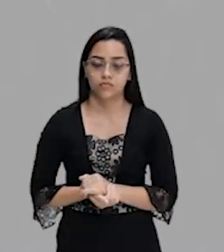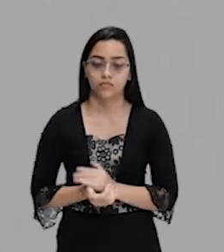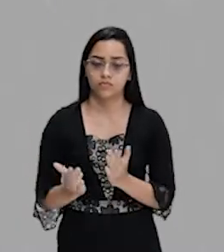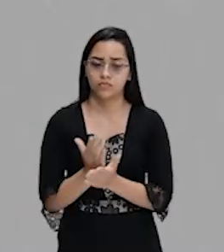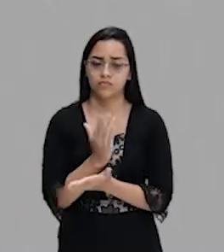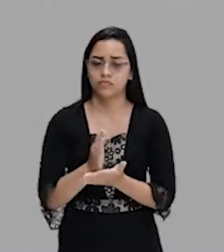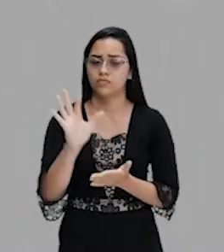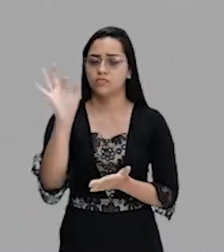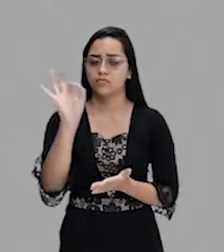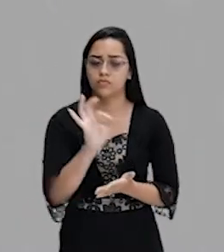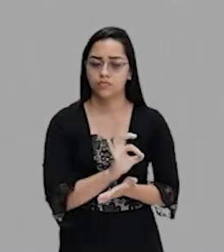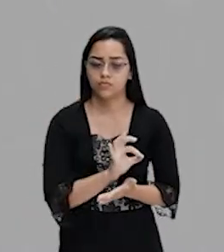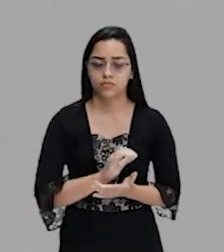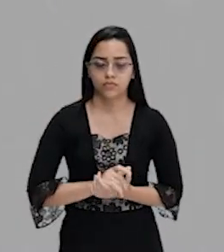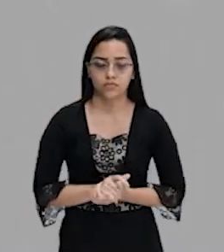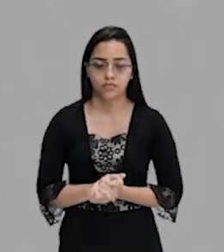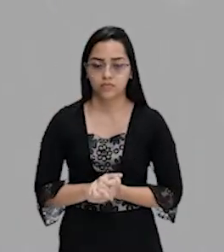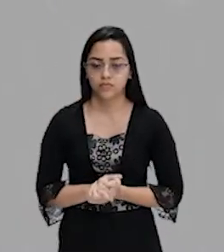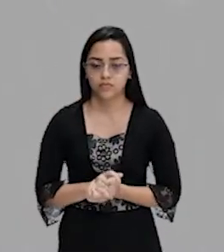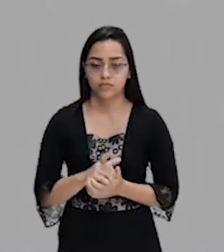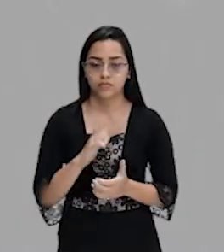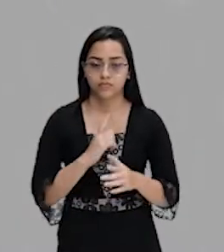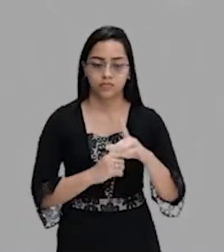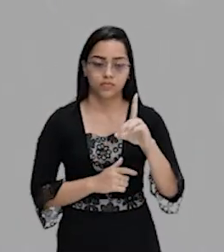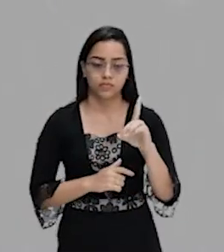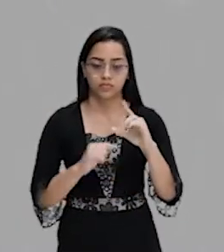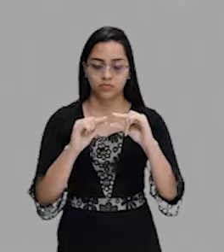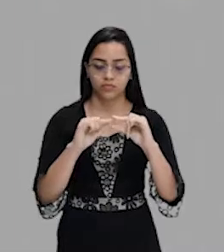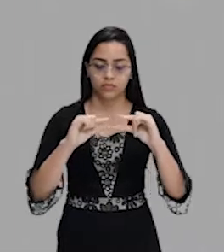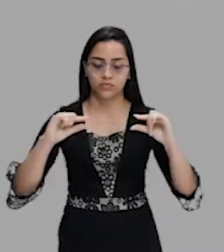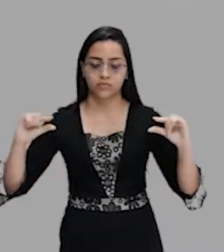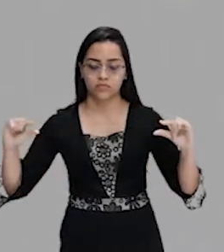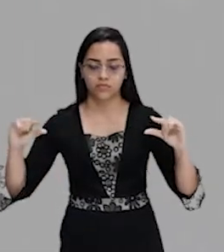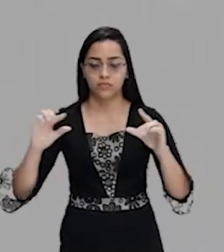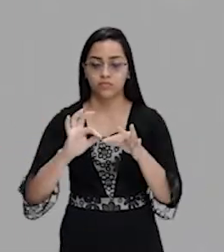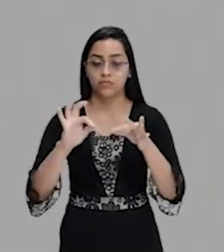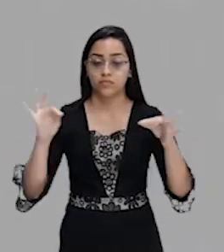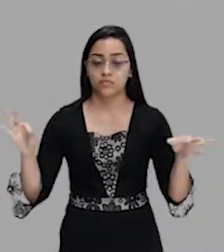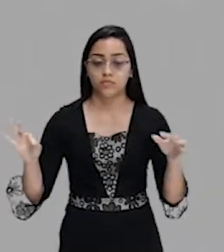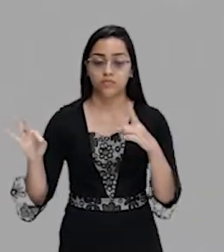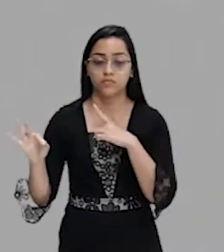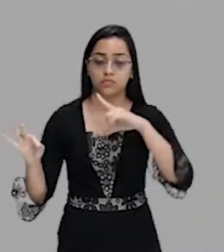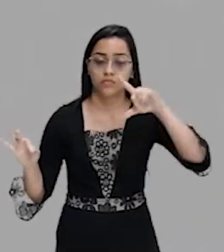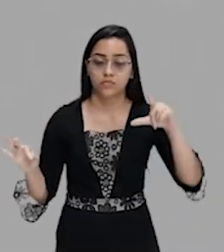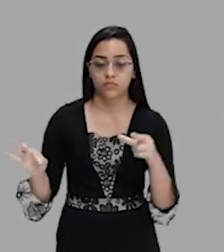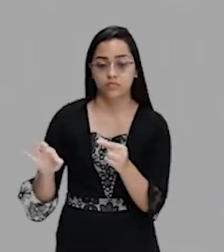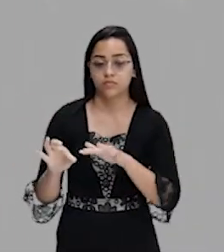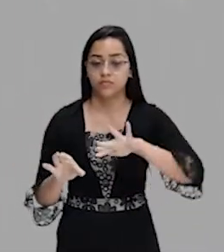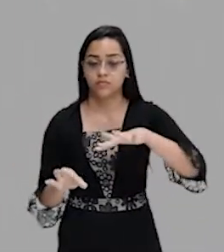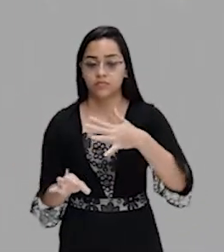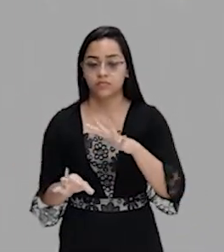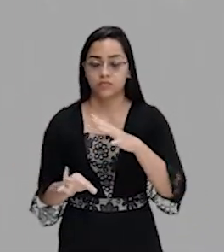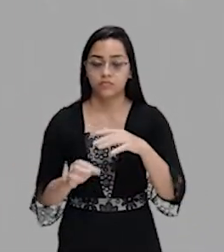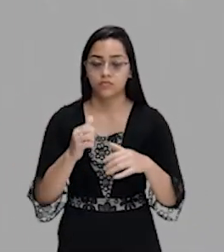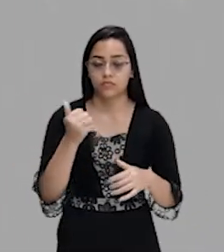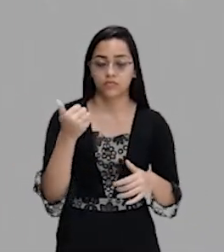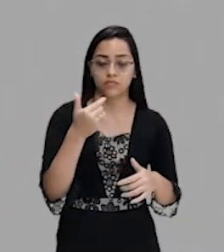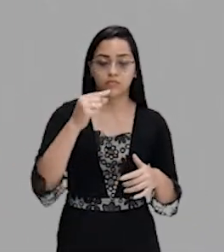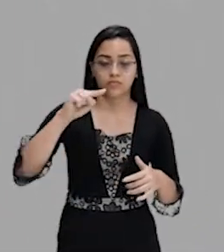alguns dados, né? O diâmetro da Lua aí, ele é de aproximadamente, né,